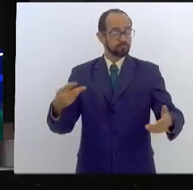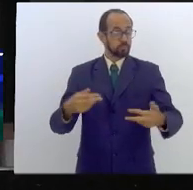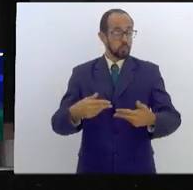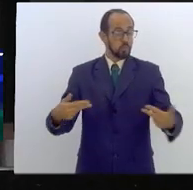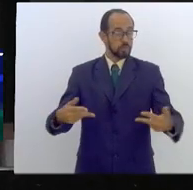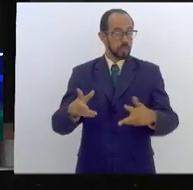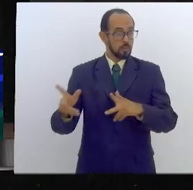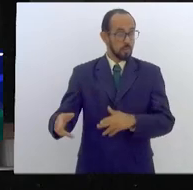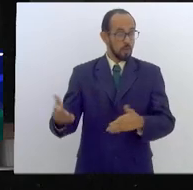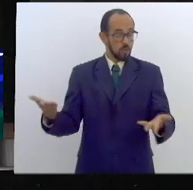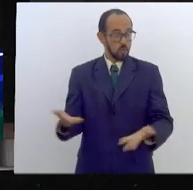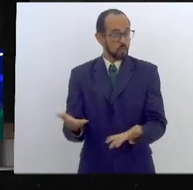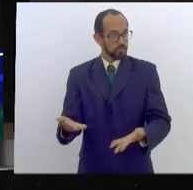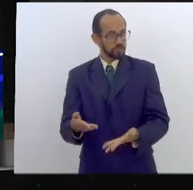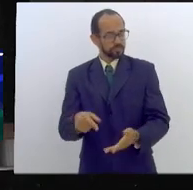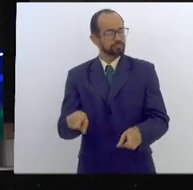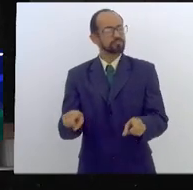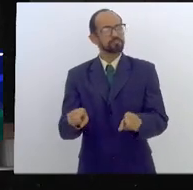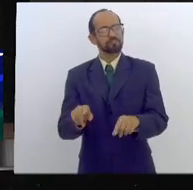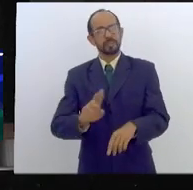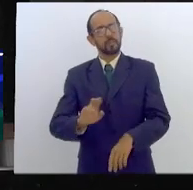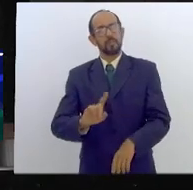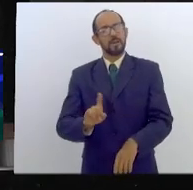coincidência já não é